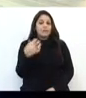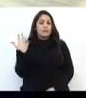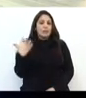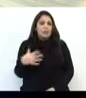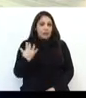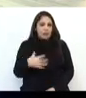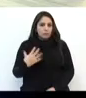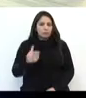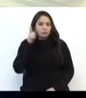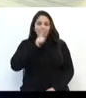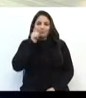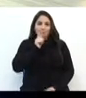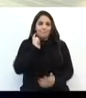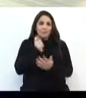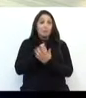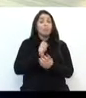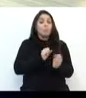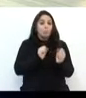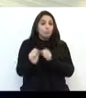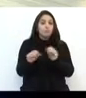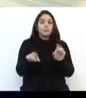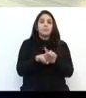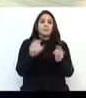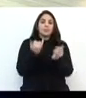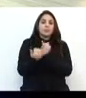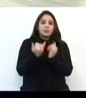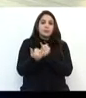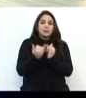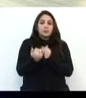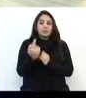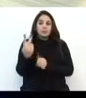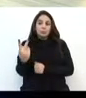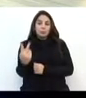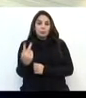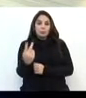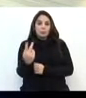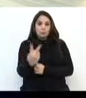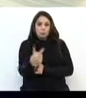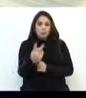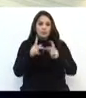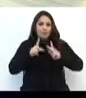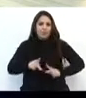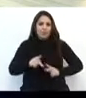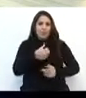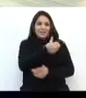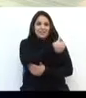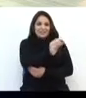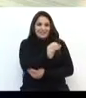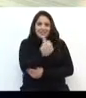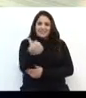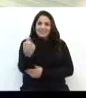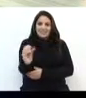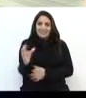né? Então a possibilidade também, vamos dizer, se duas pessoas com R$60 cada